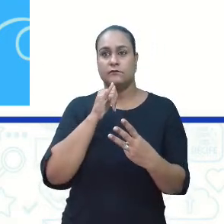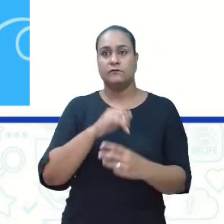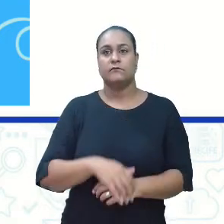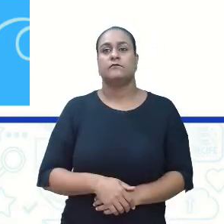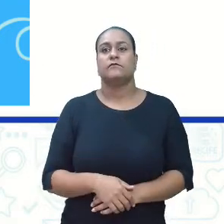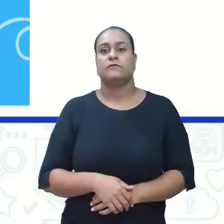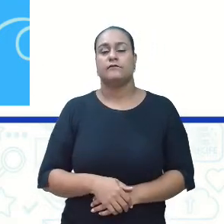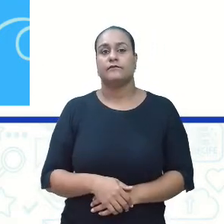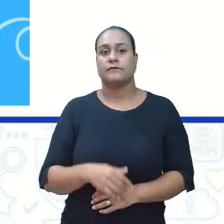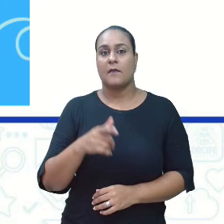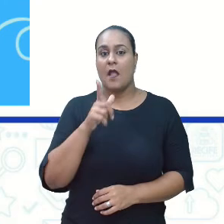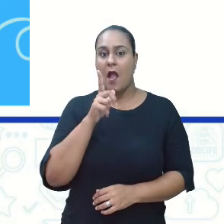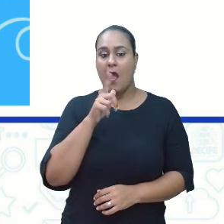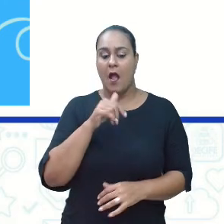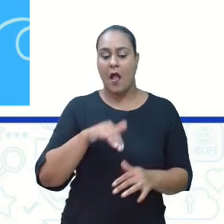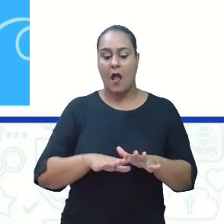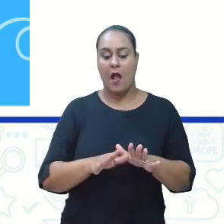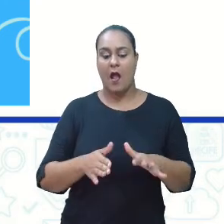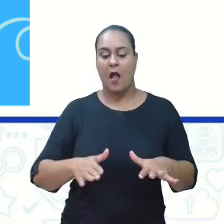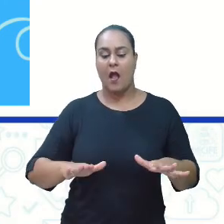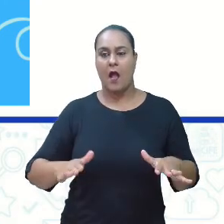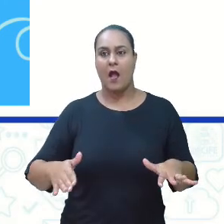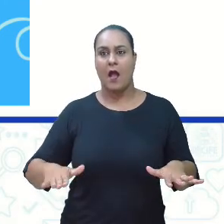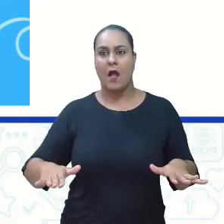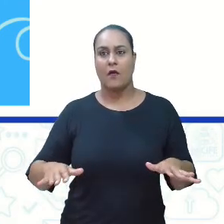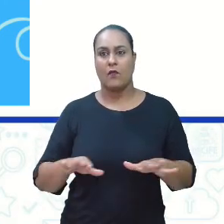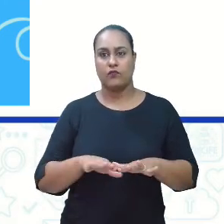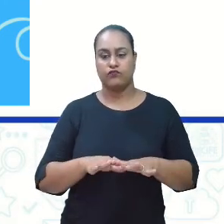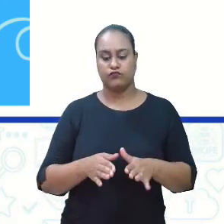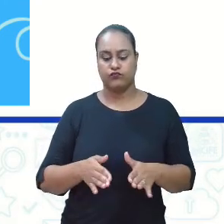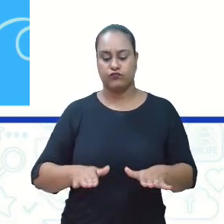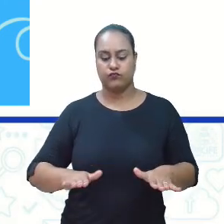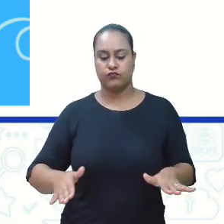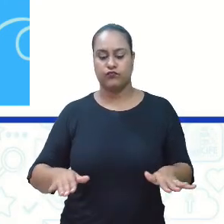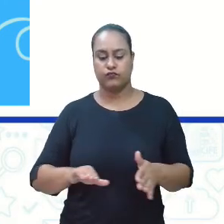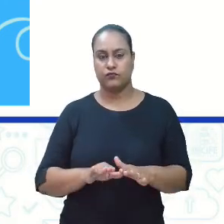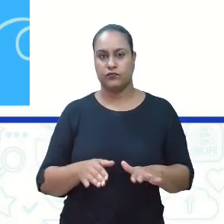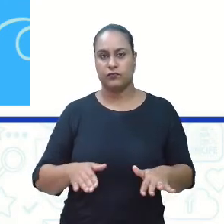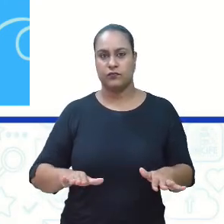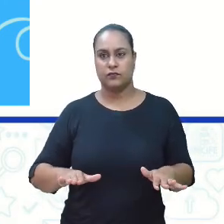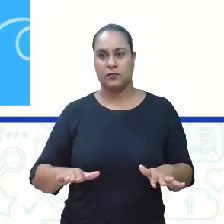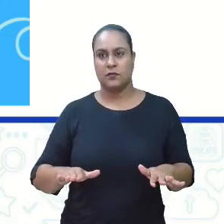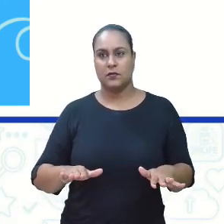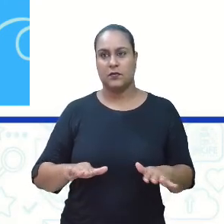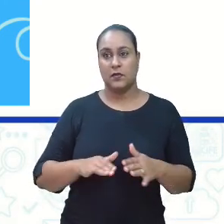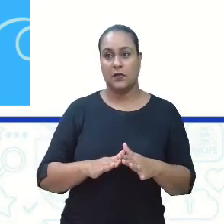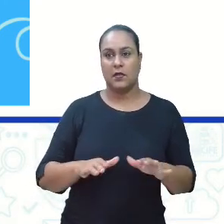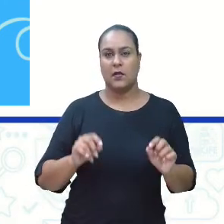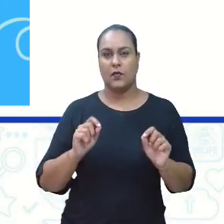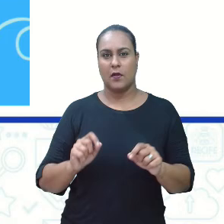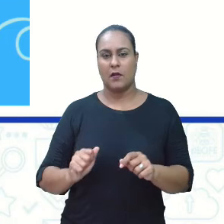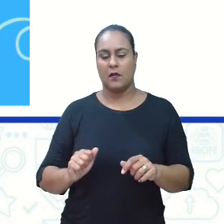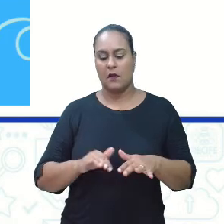a água aqui embaixo, nos solos, infiltrando ali. Ó, e nós vamos ter o movimento de